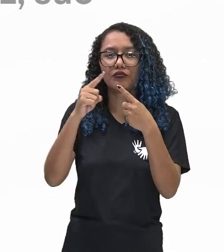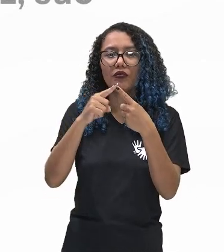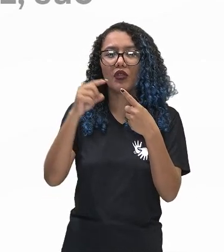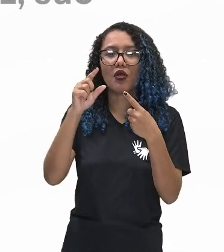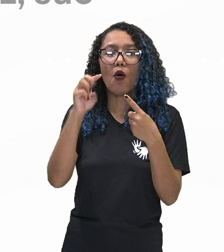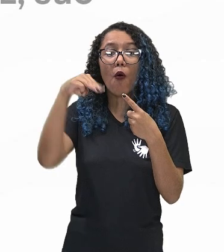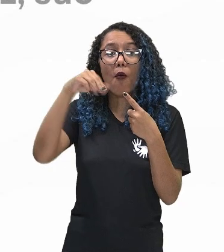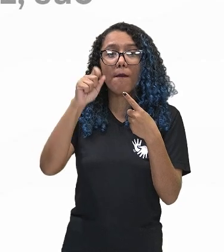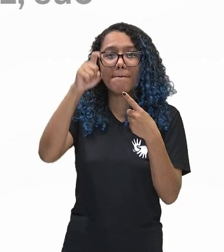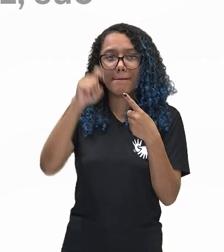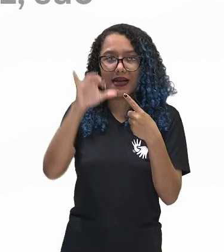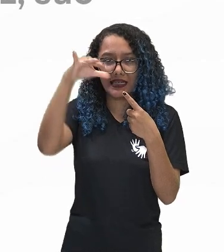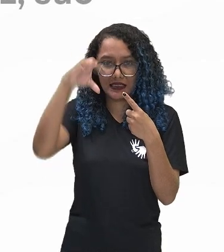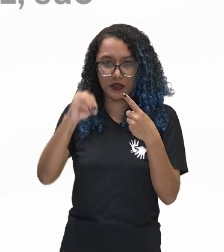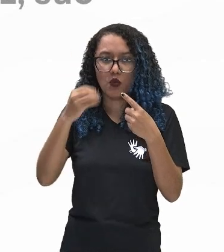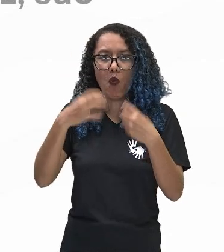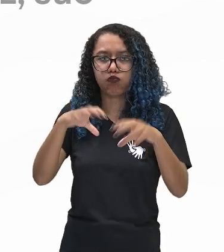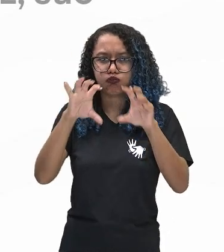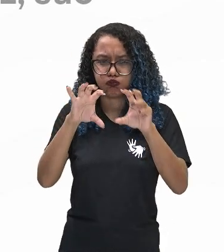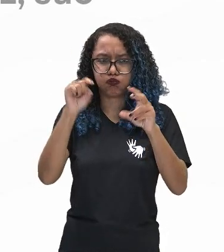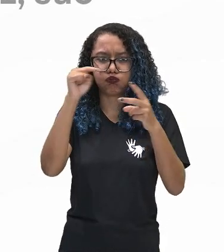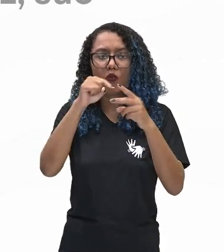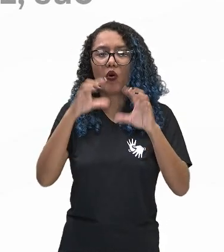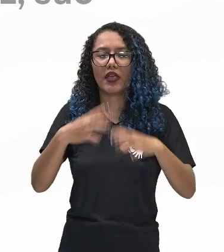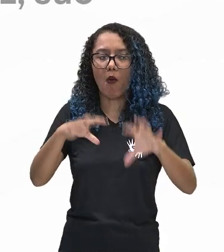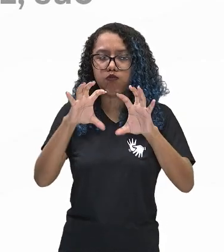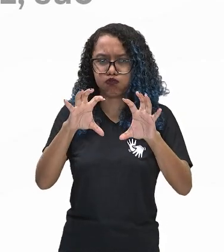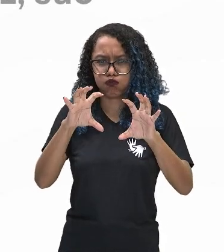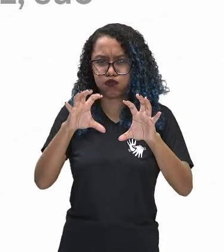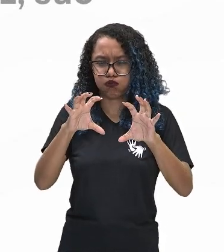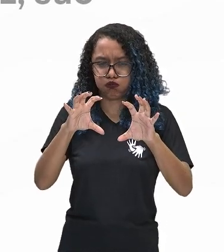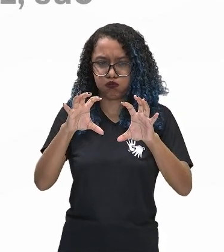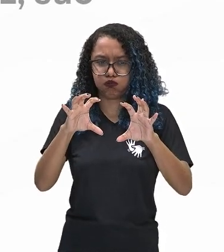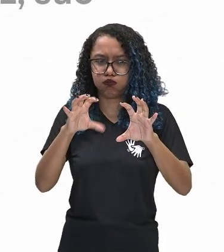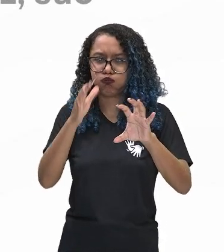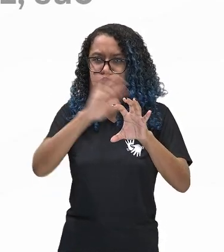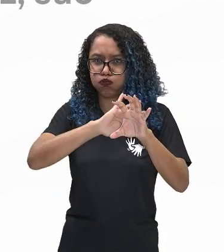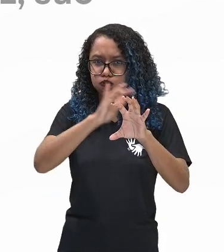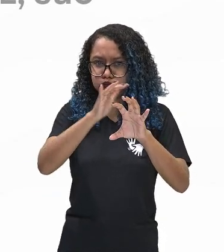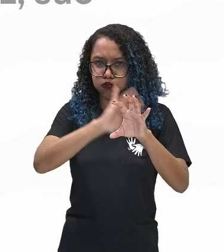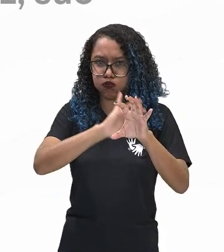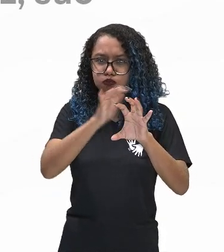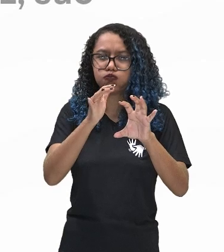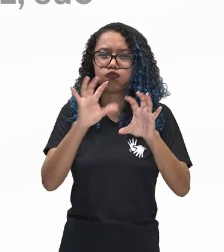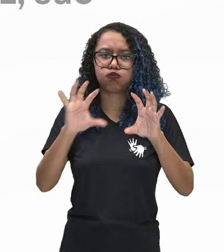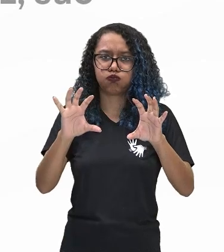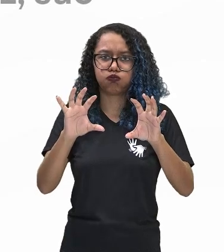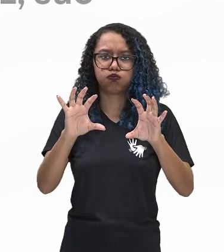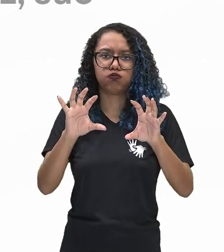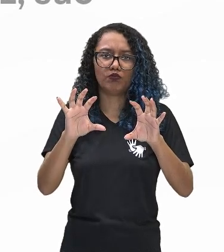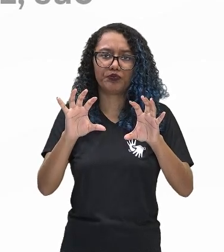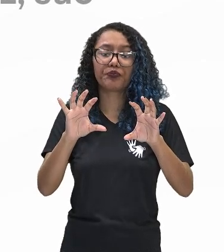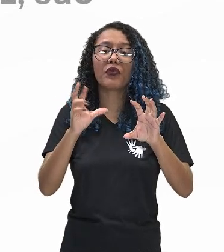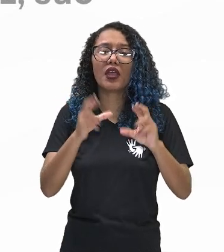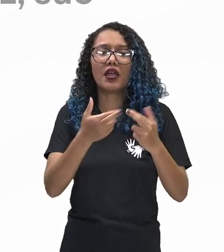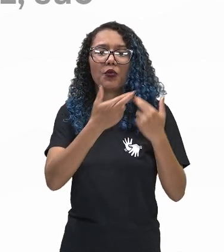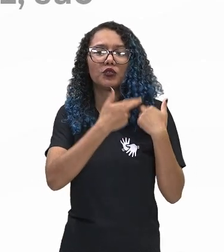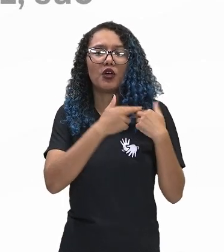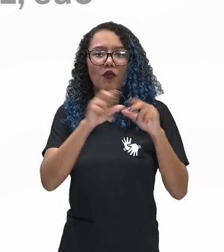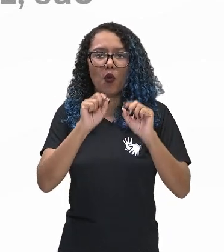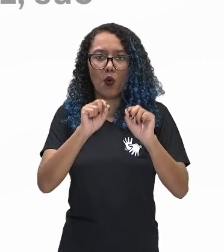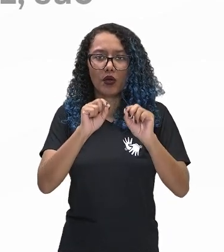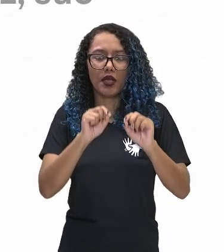é o maior e mais superficial deles sendo responsável pela extensão do